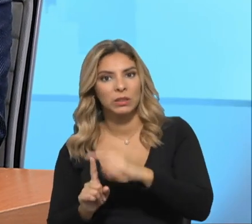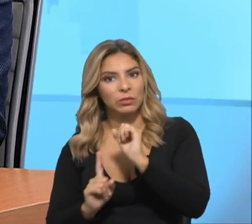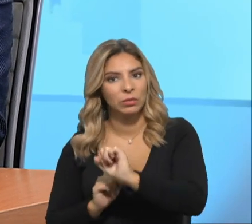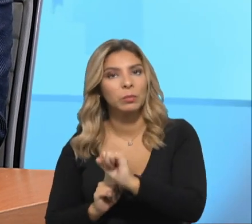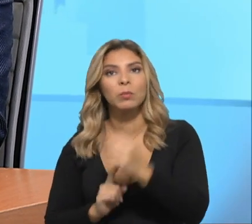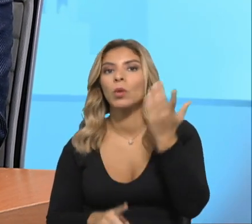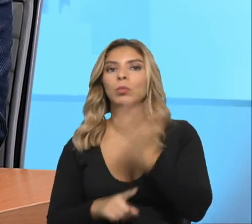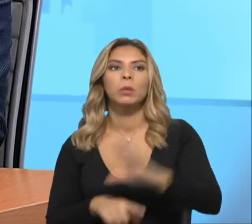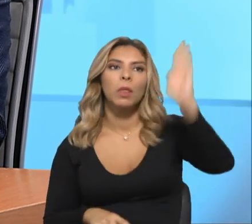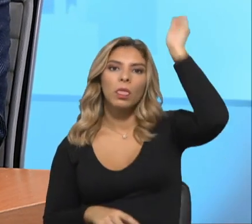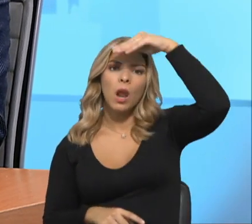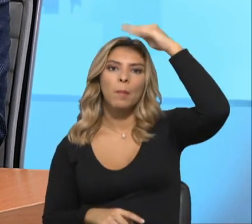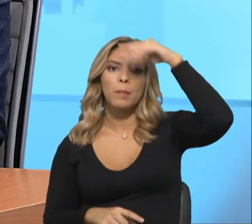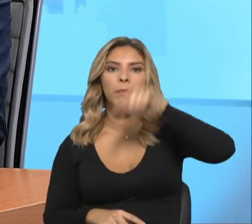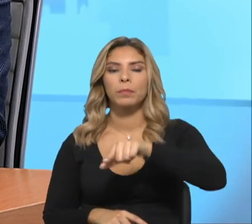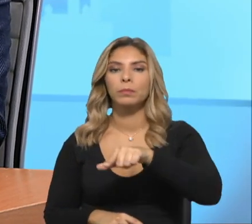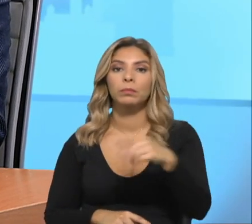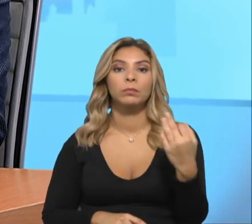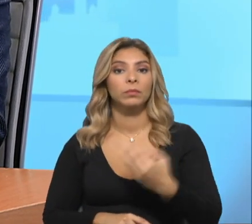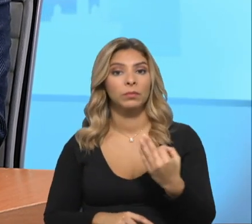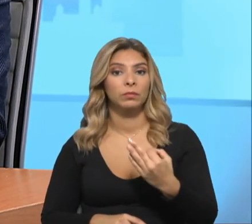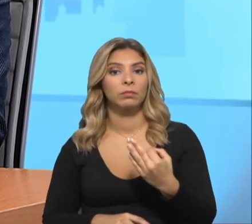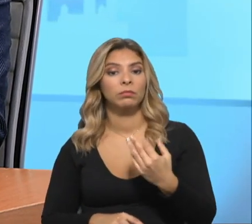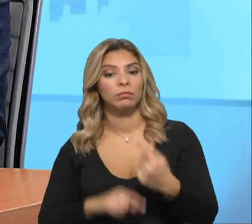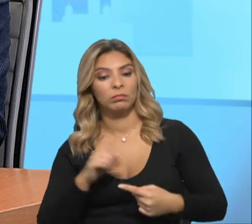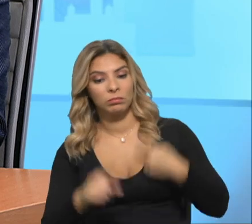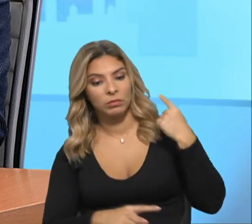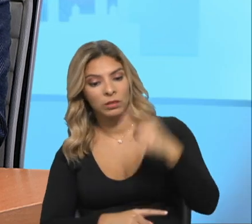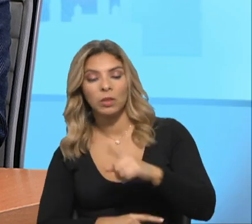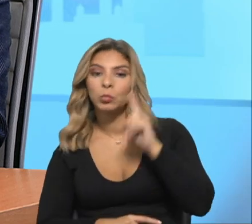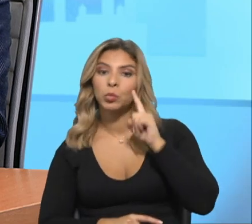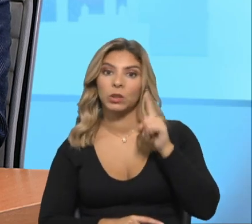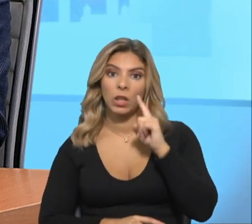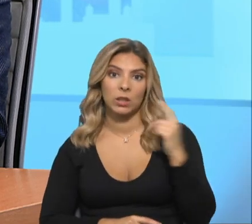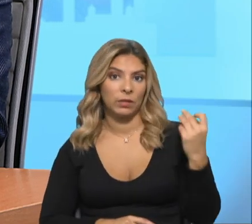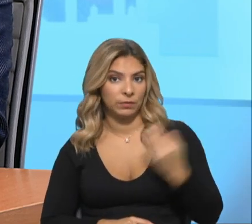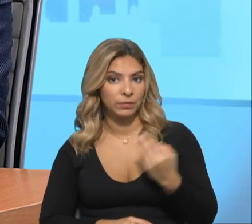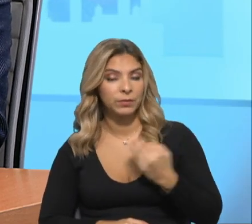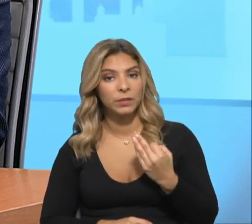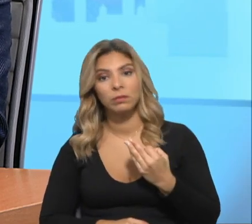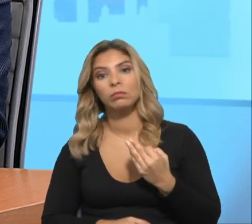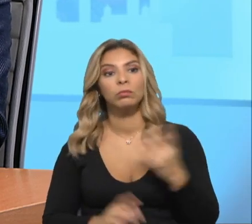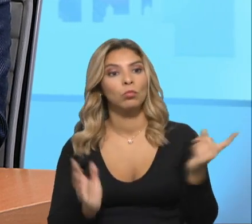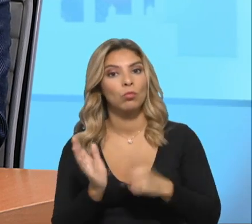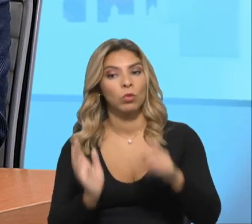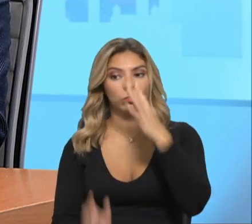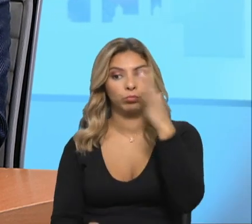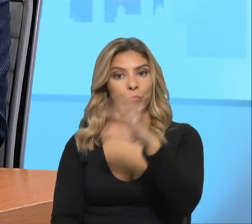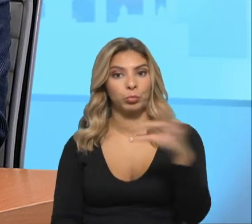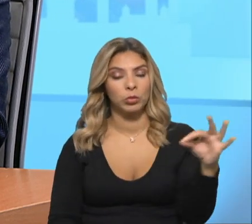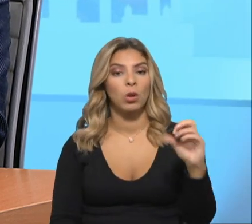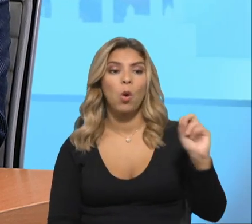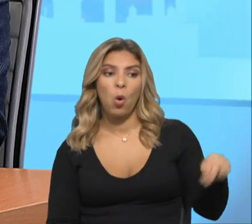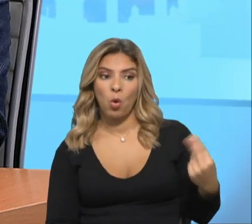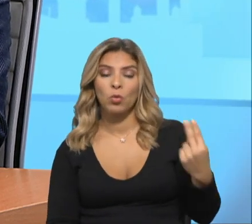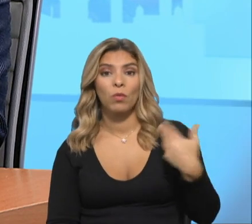Trump, por exemplo, for eleito, e os Estados Unidos são, no fundo, contribuintes importantes, provavelmente a ONU vai voltar a passar um